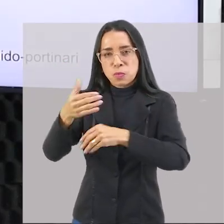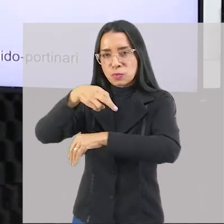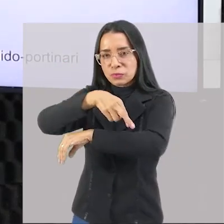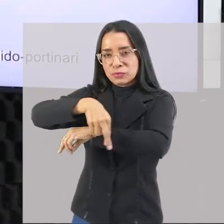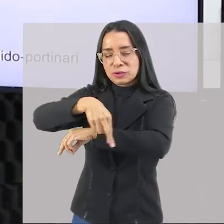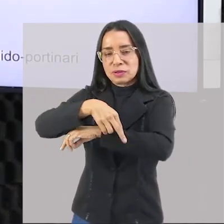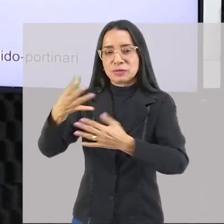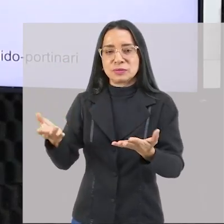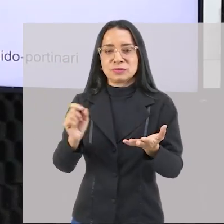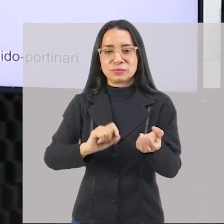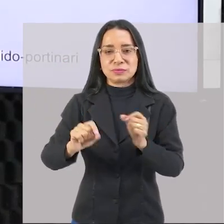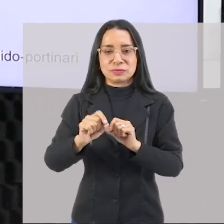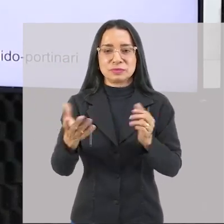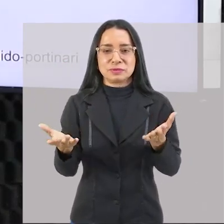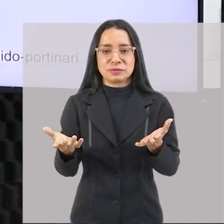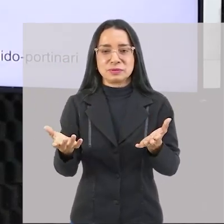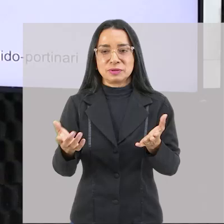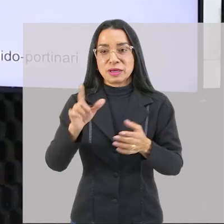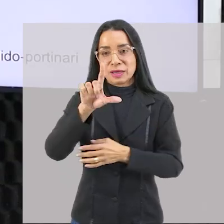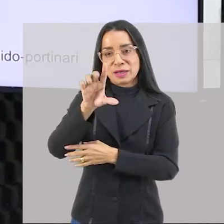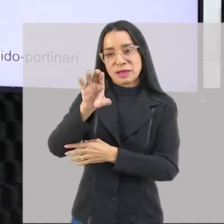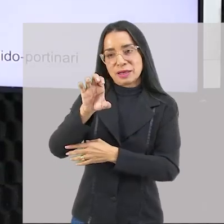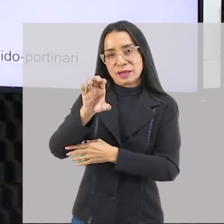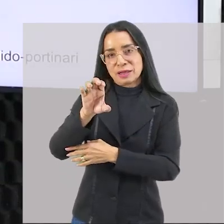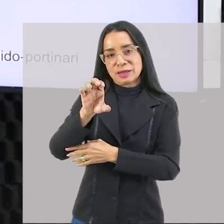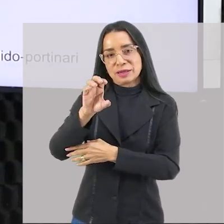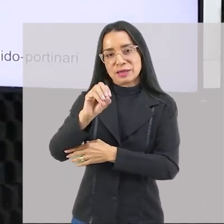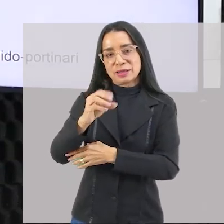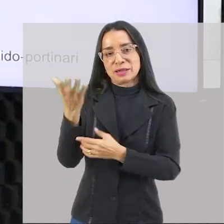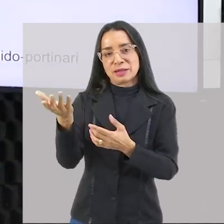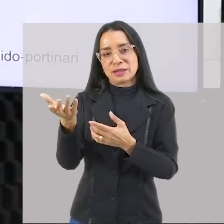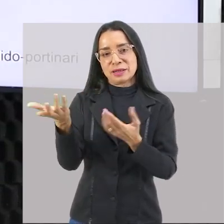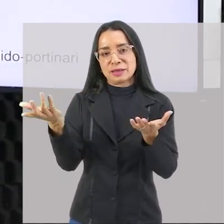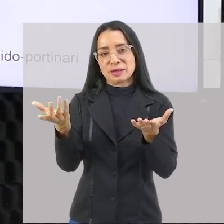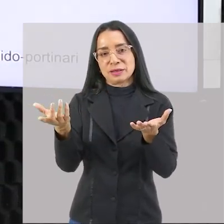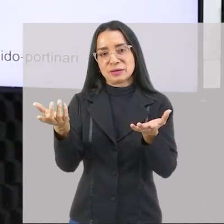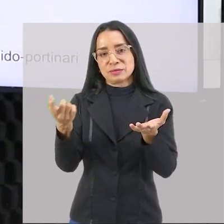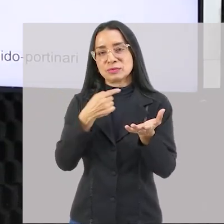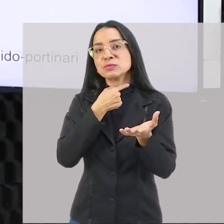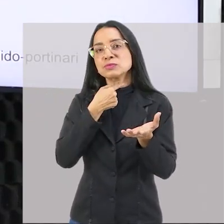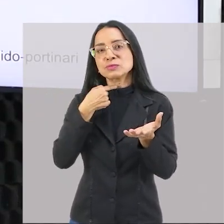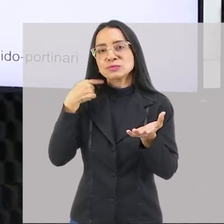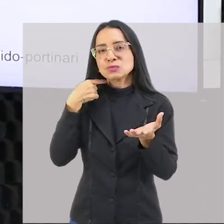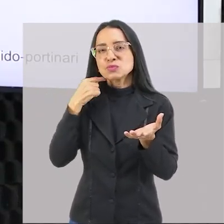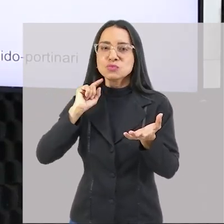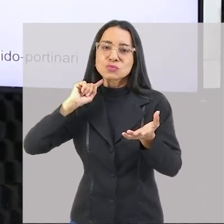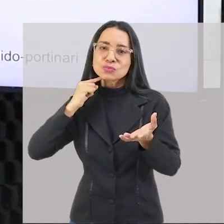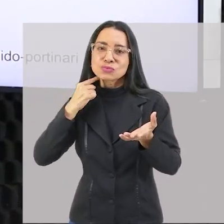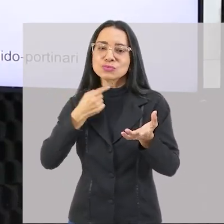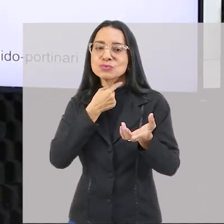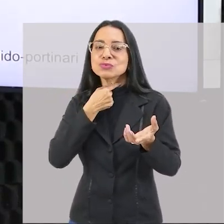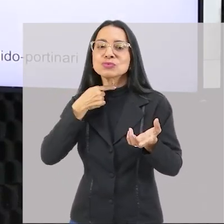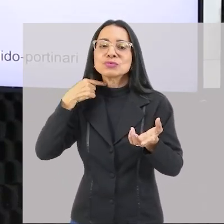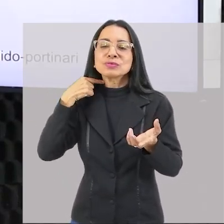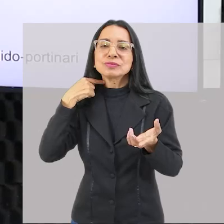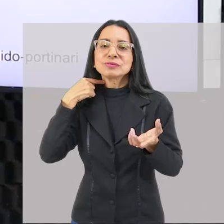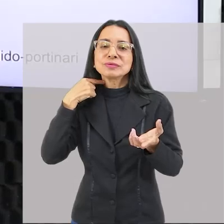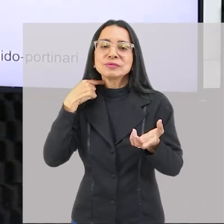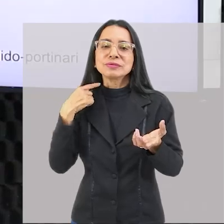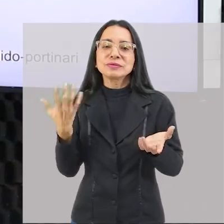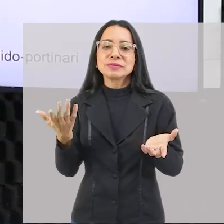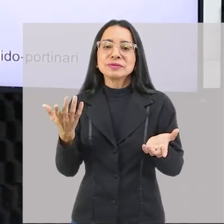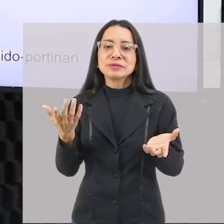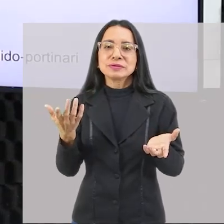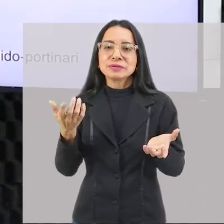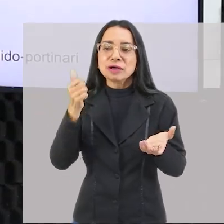rua? O Léo voltava, ele voltava só com aquele pescoço, com a linha do ceroto. Tô mentindo.